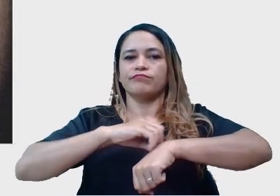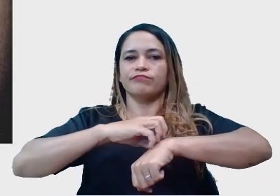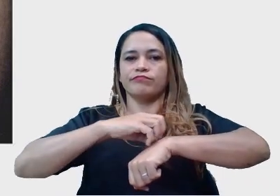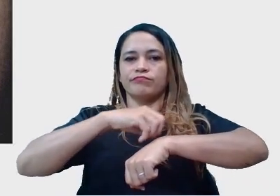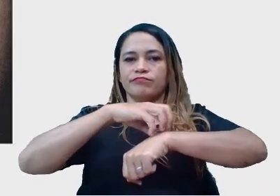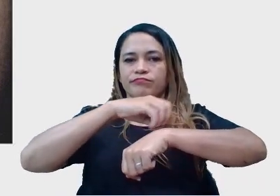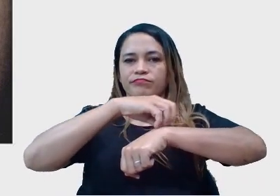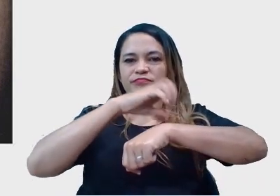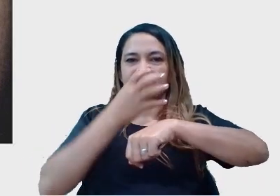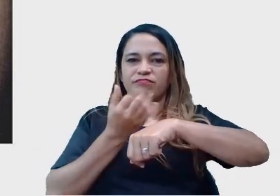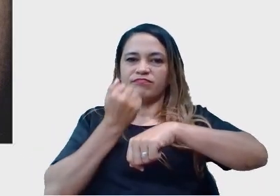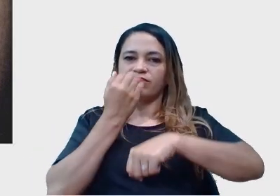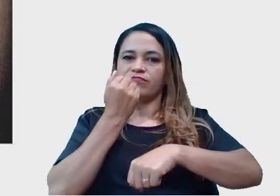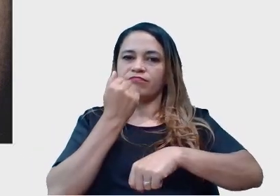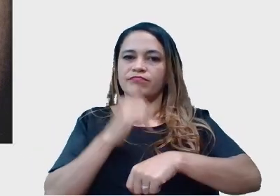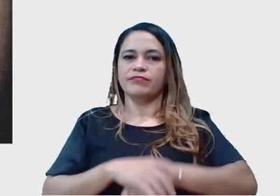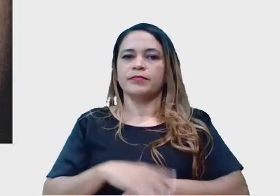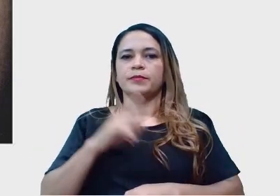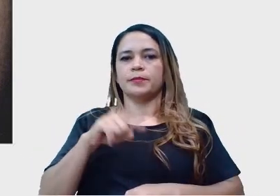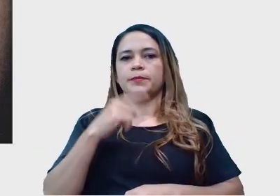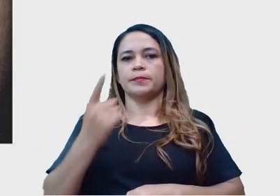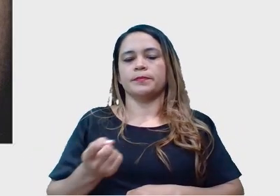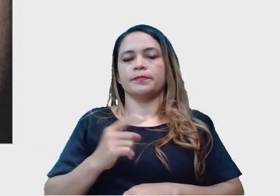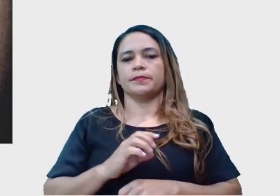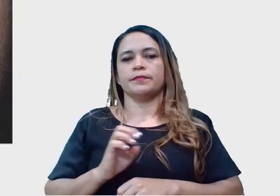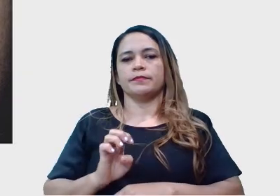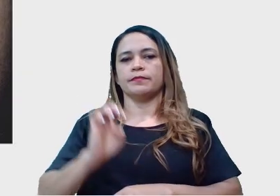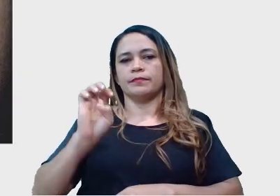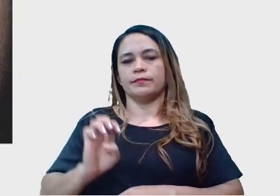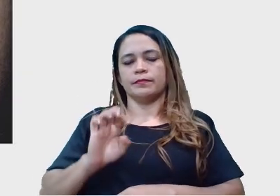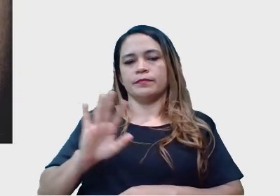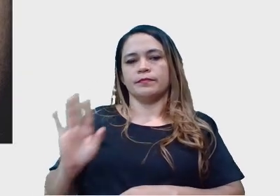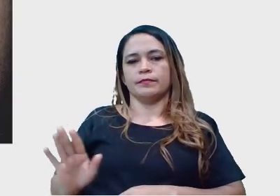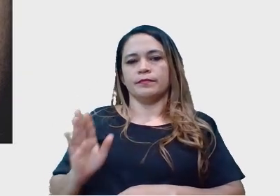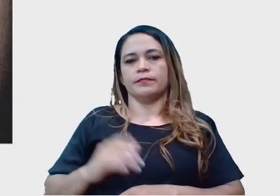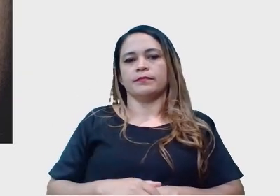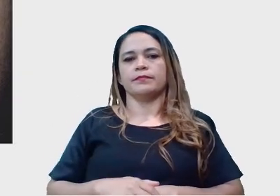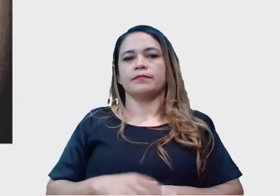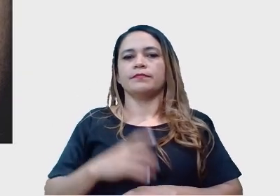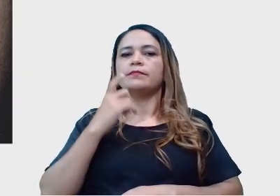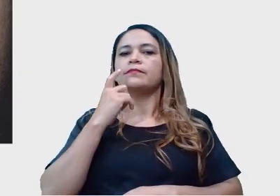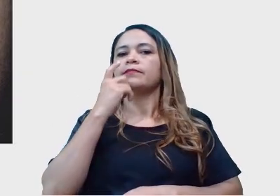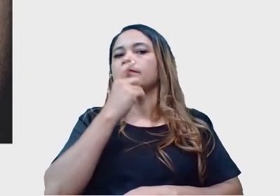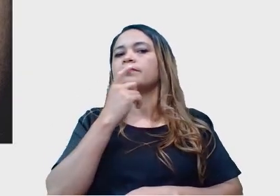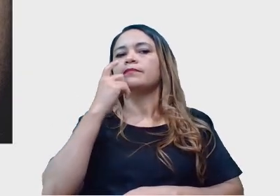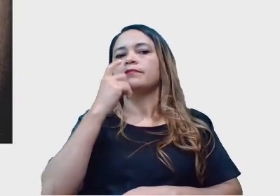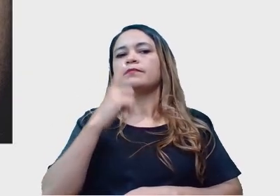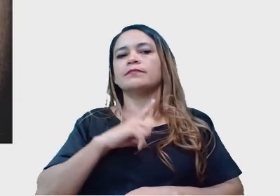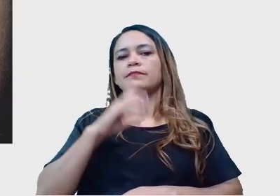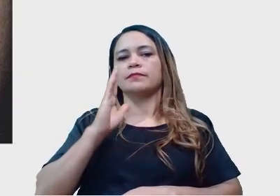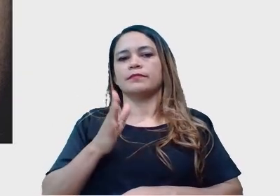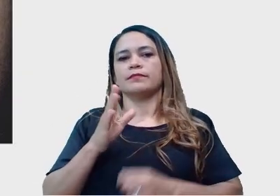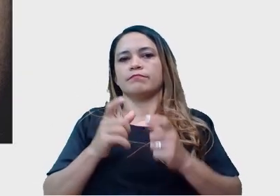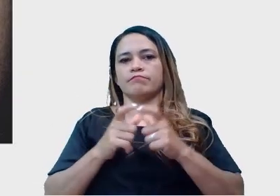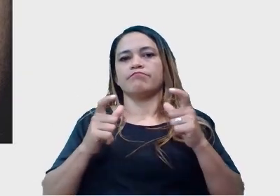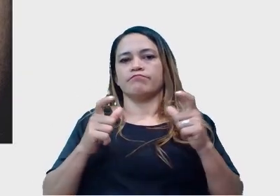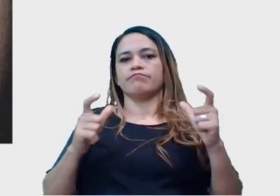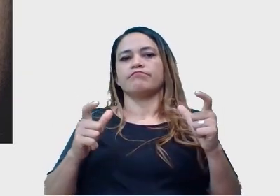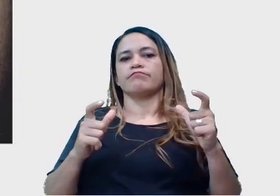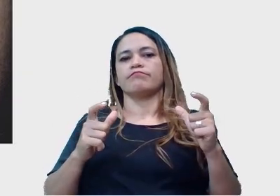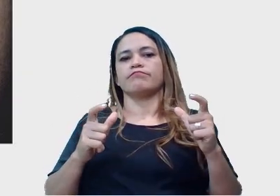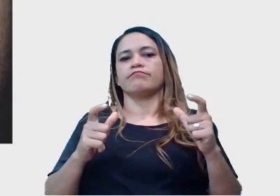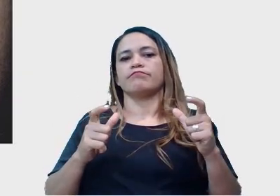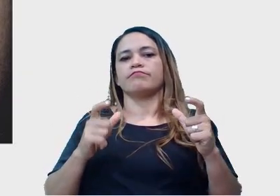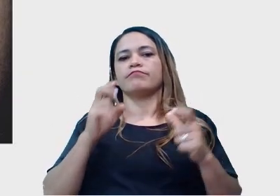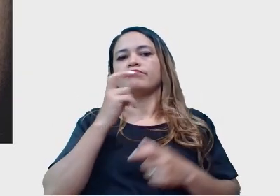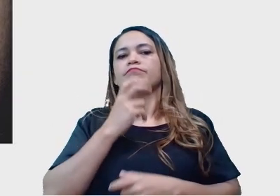assim. Outro caso bem grave aqui do lado esquerdo, ó, uma lesão na mucosa nasal, já tem uma lesão muito grande aqui na mucosa